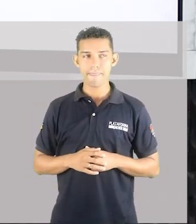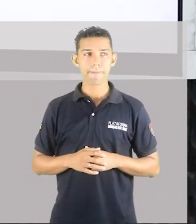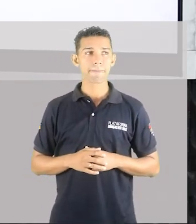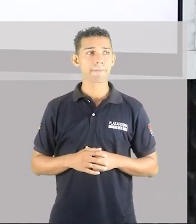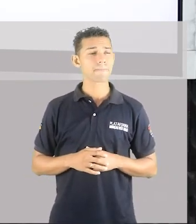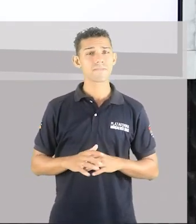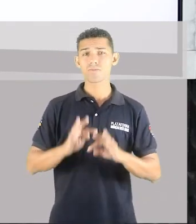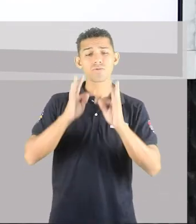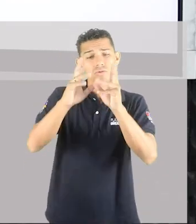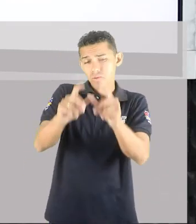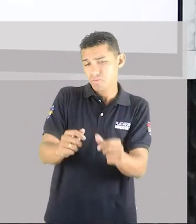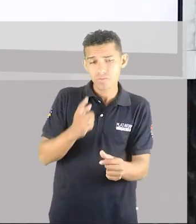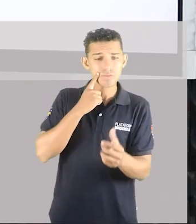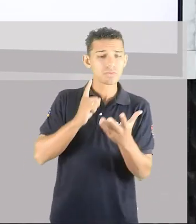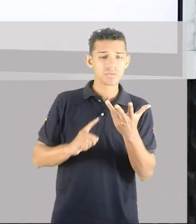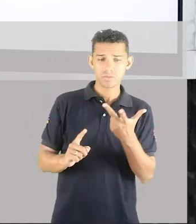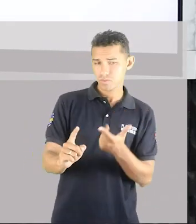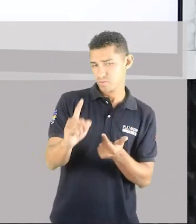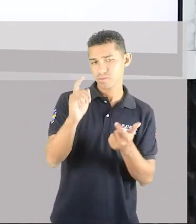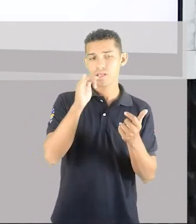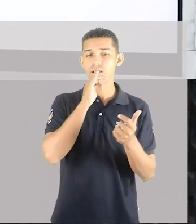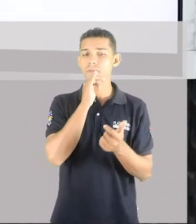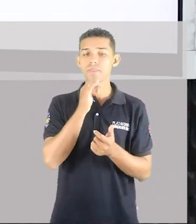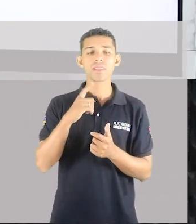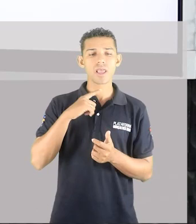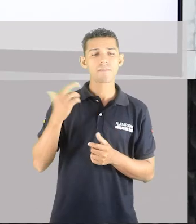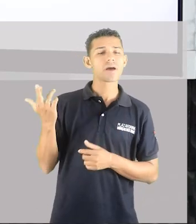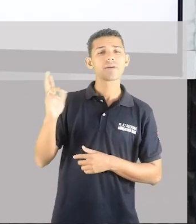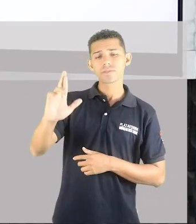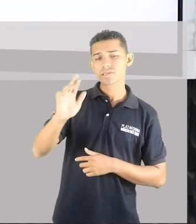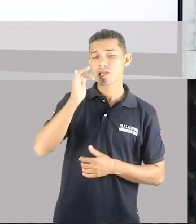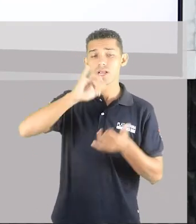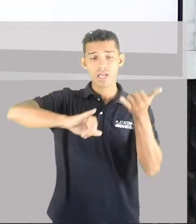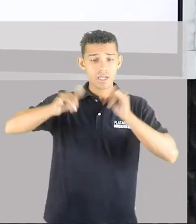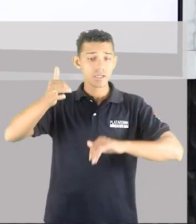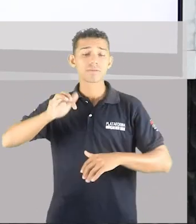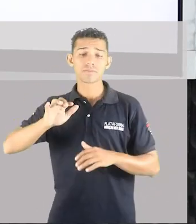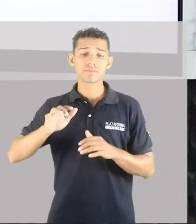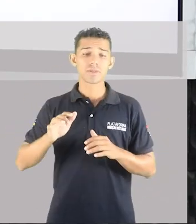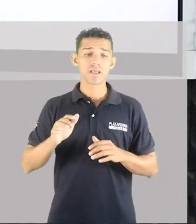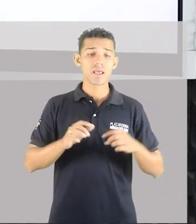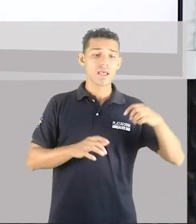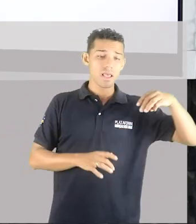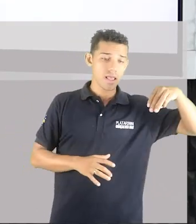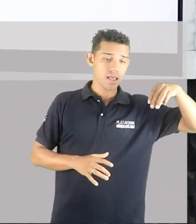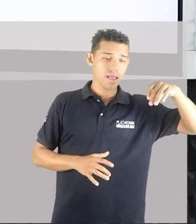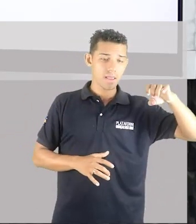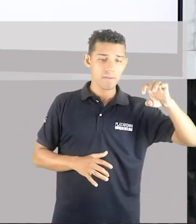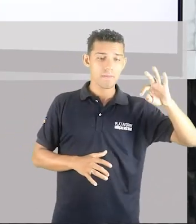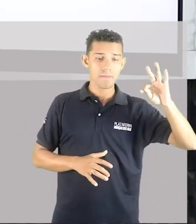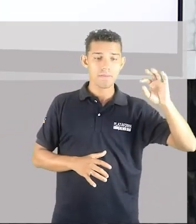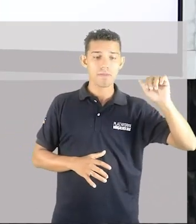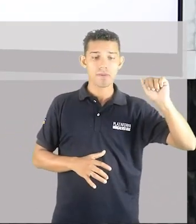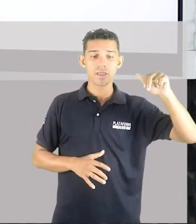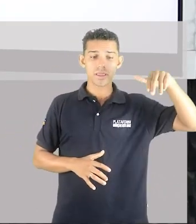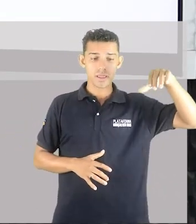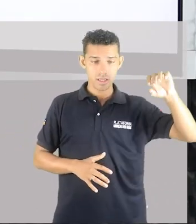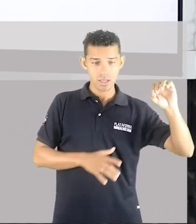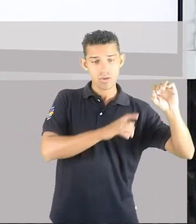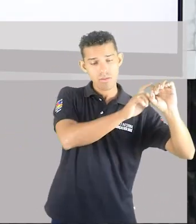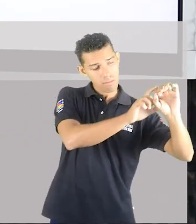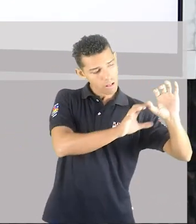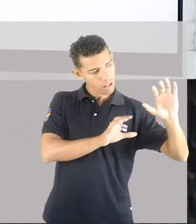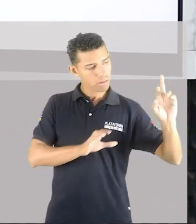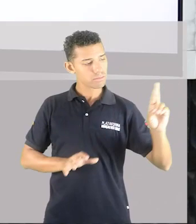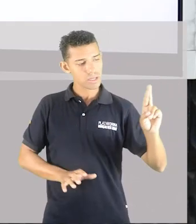Toda equação obedece às leis moderadas, como eu te falei, tá? Então aqui eu tenho uma representação de uma reação química. Metano, sofrendo uma